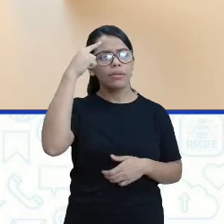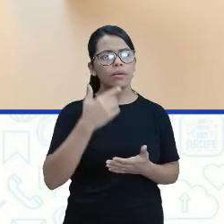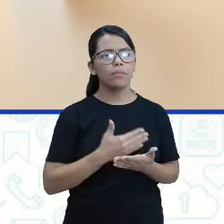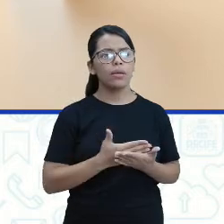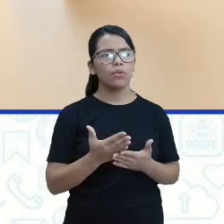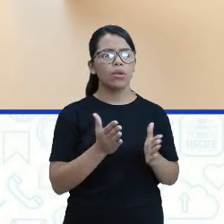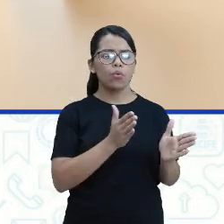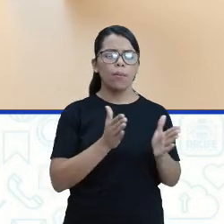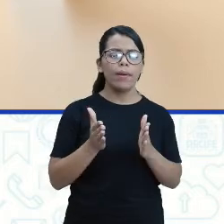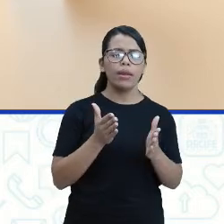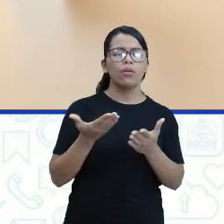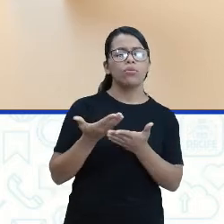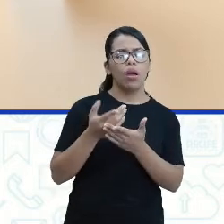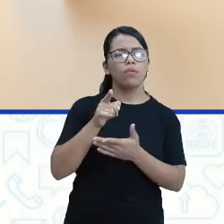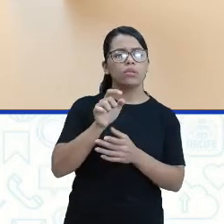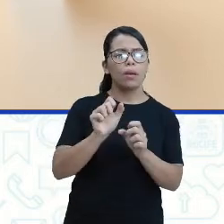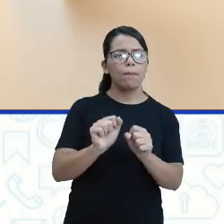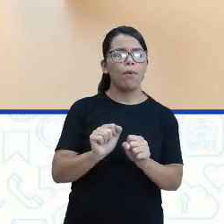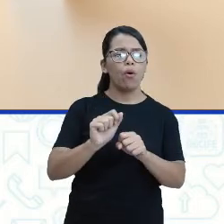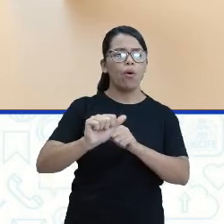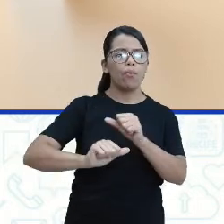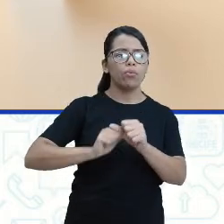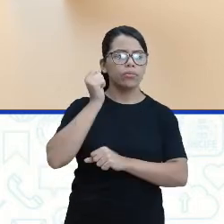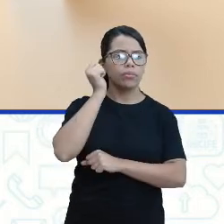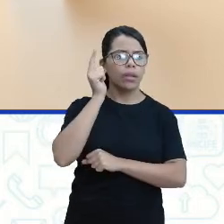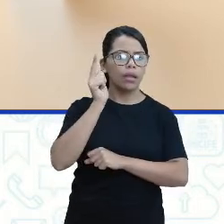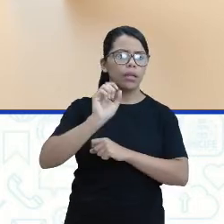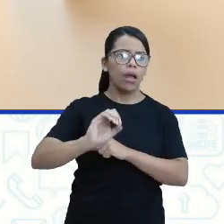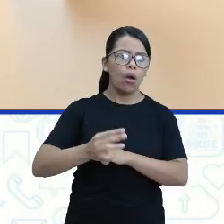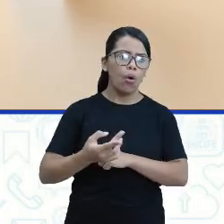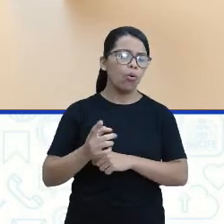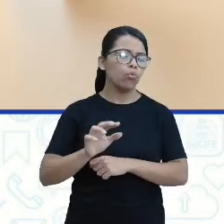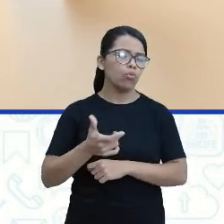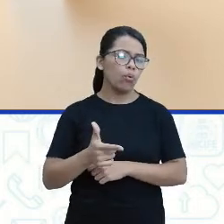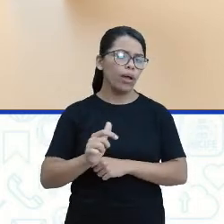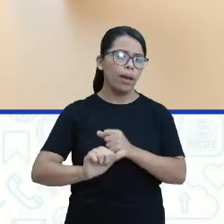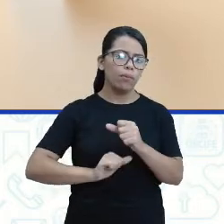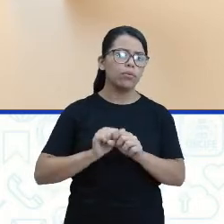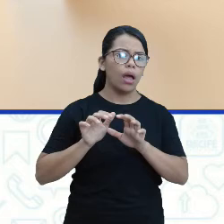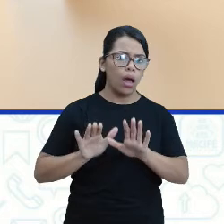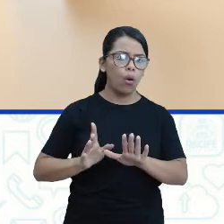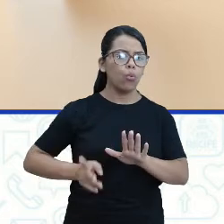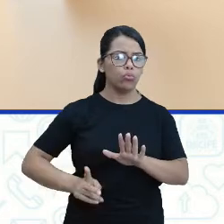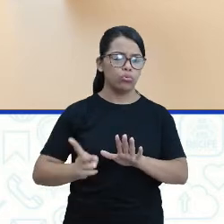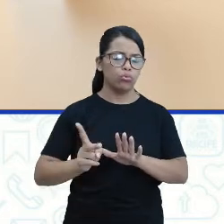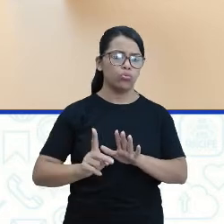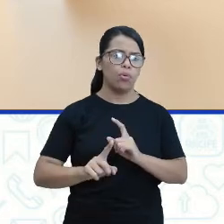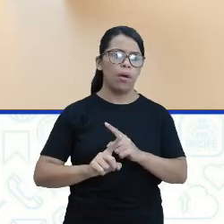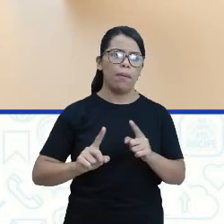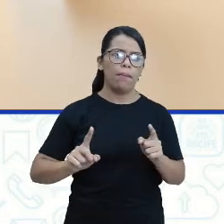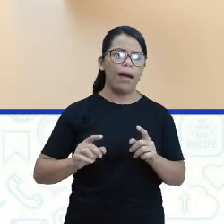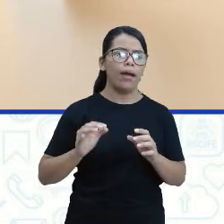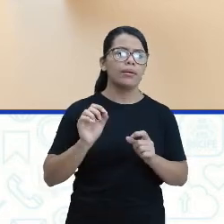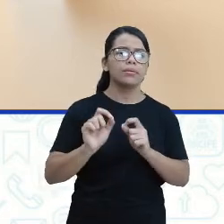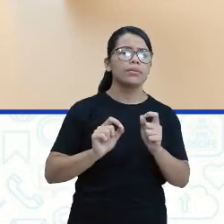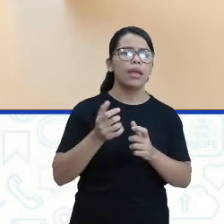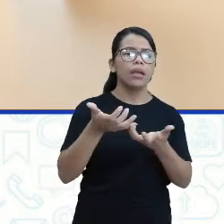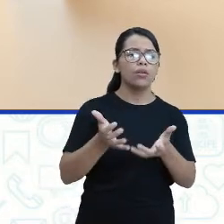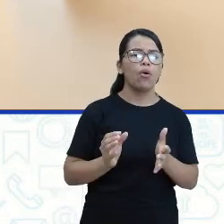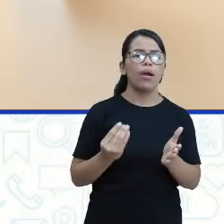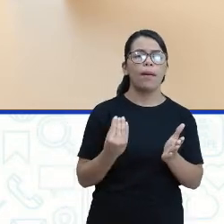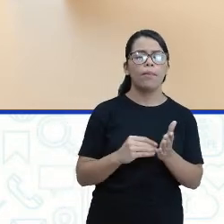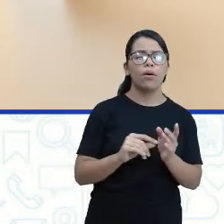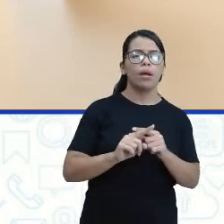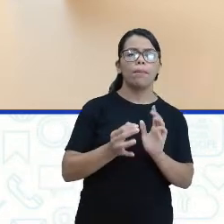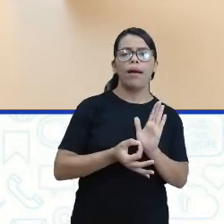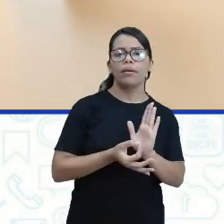aula, mudar, ou, se vocês não querem mudar o item que escolheram, vocês permanecem. Quem não quiser colocar, mais uma dica,